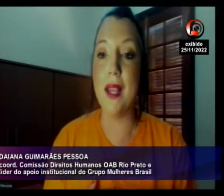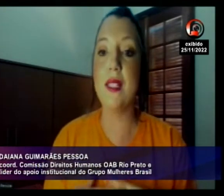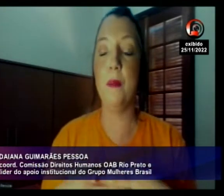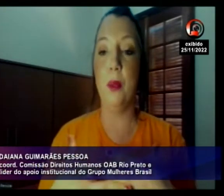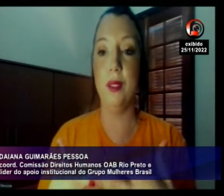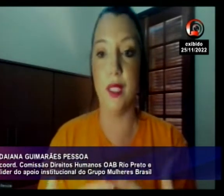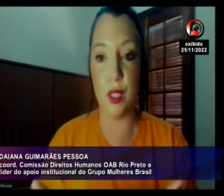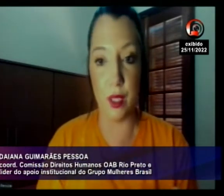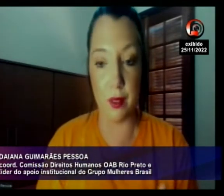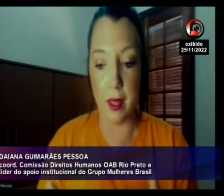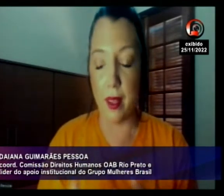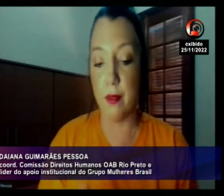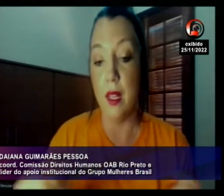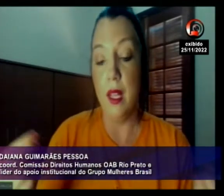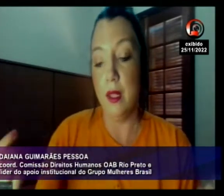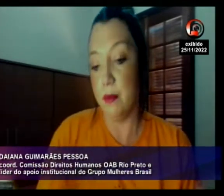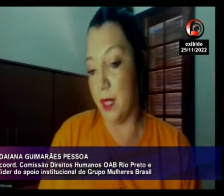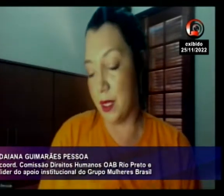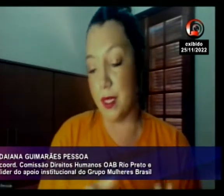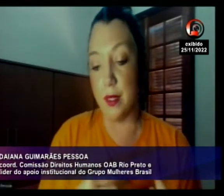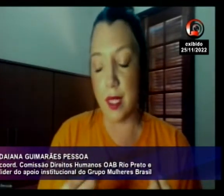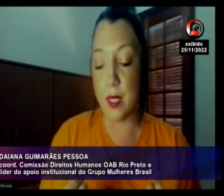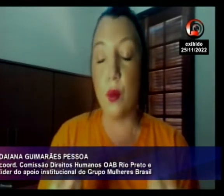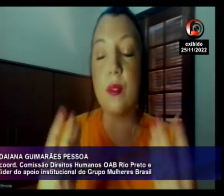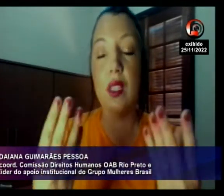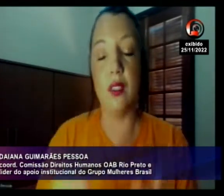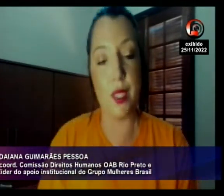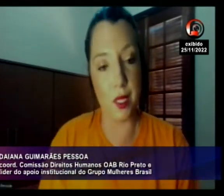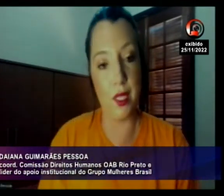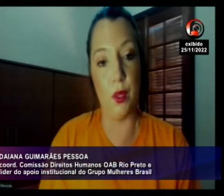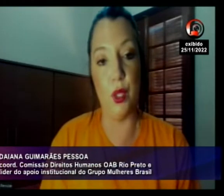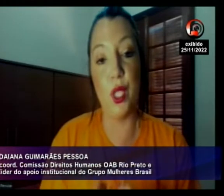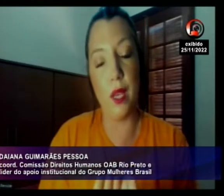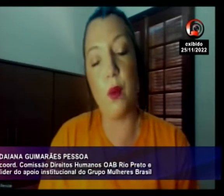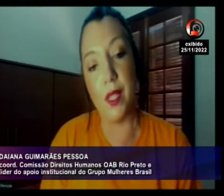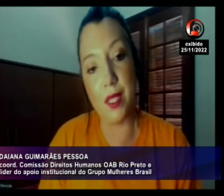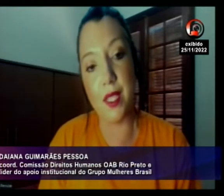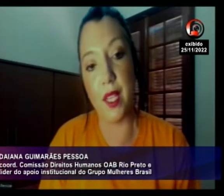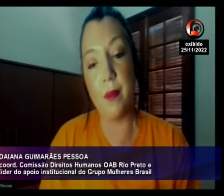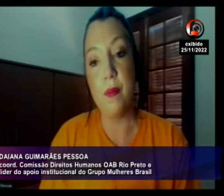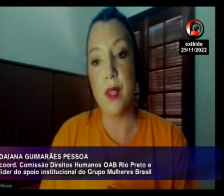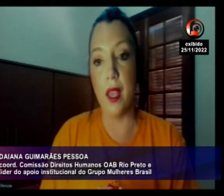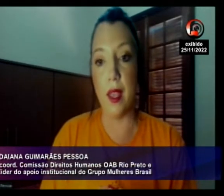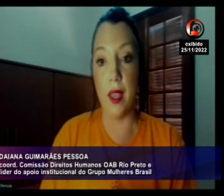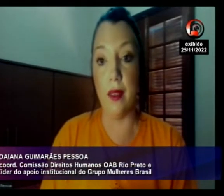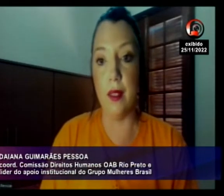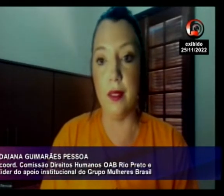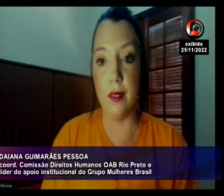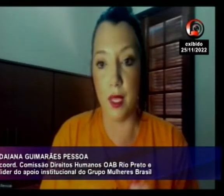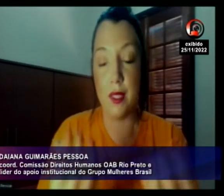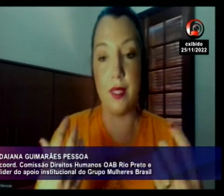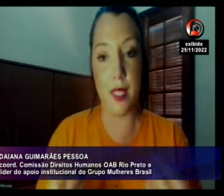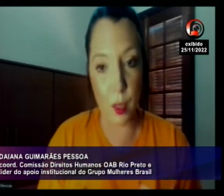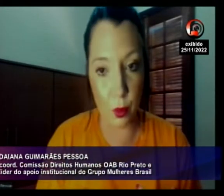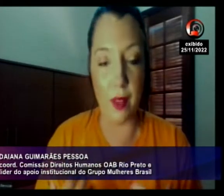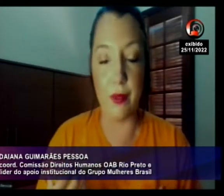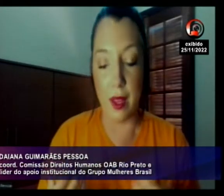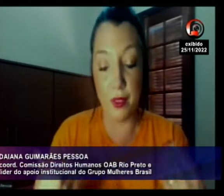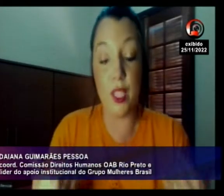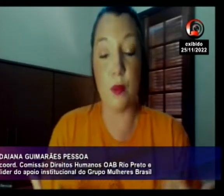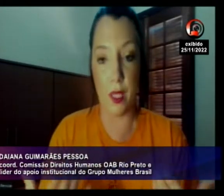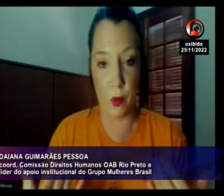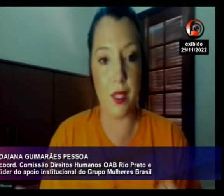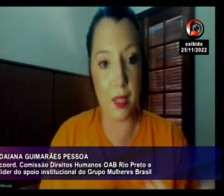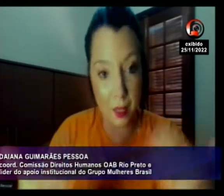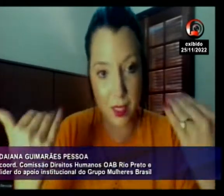O mais importante nessa conscientização e de reconhecer esse ciclo,